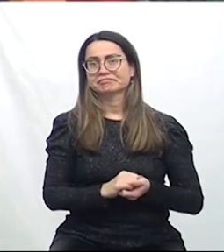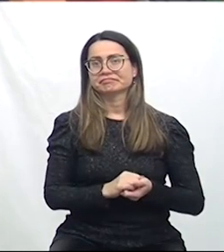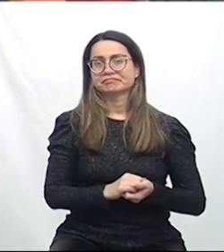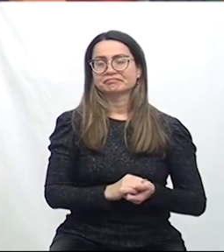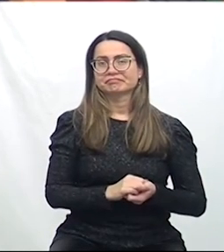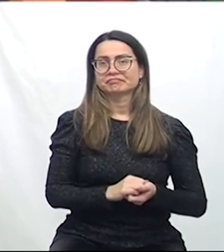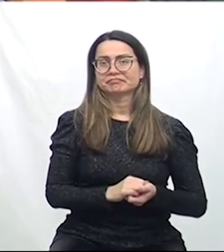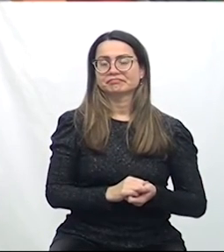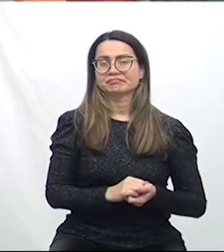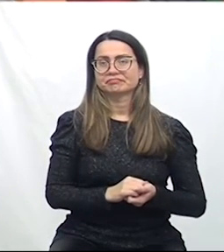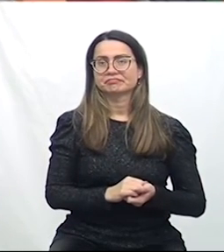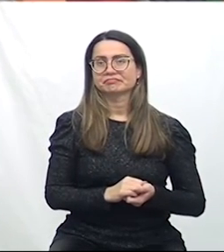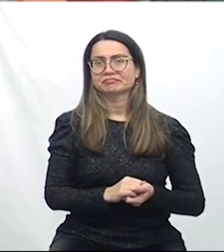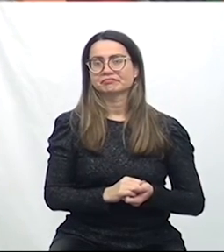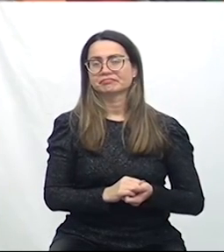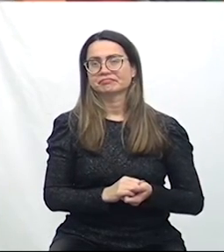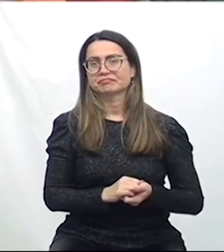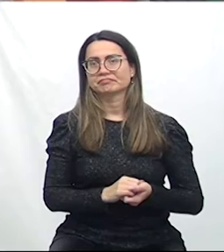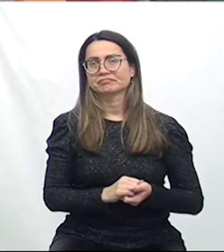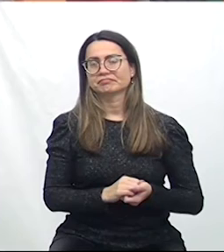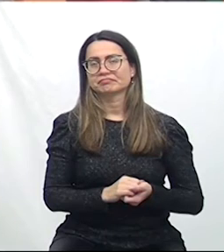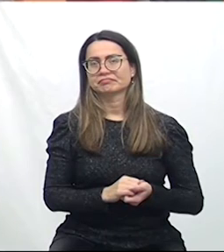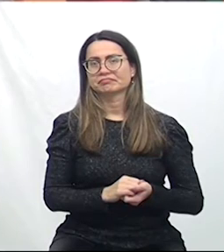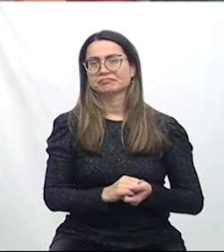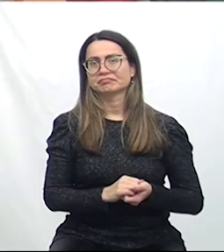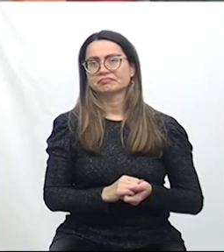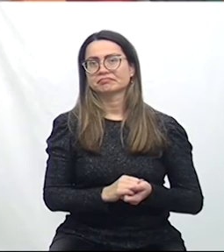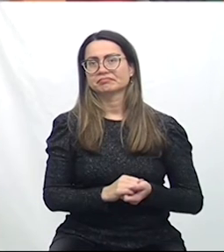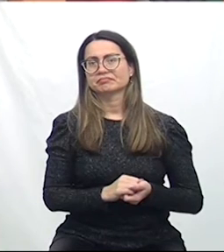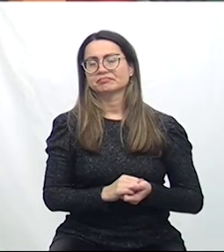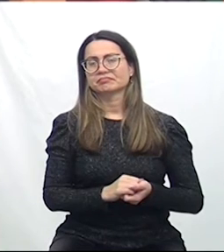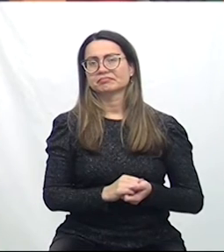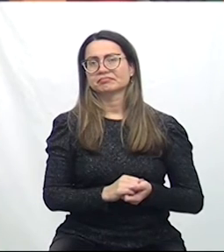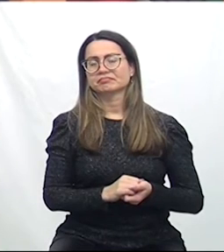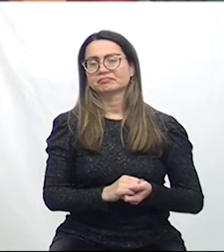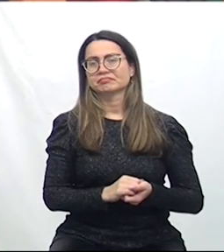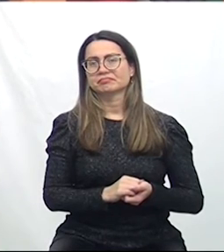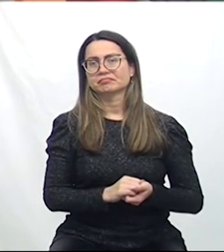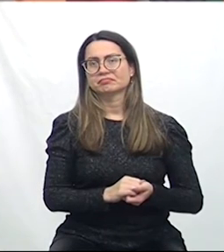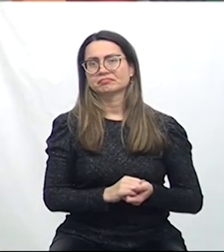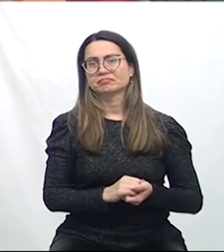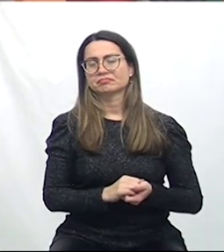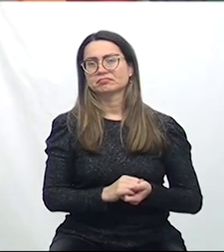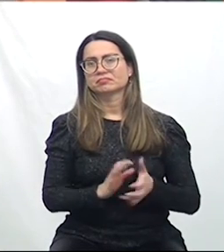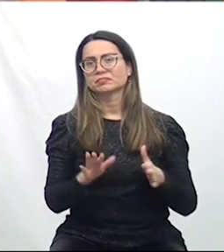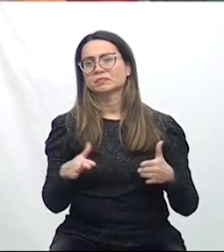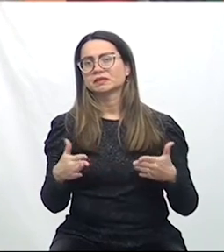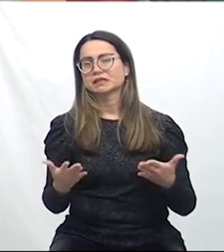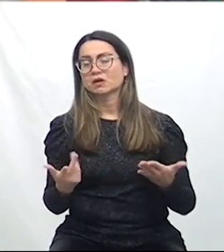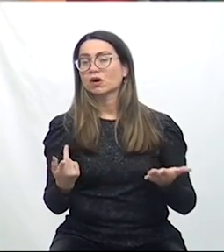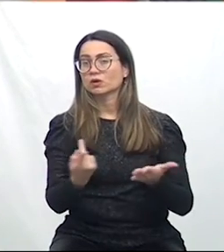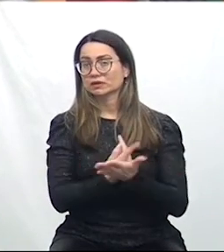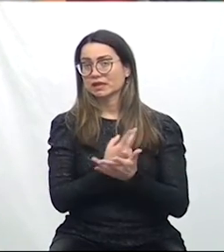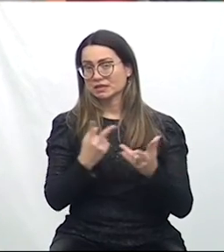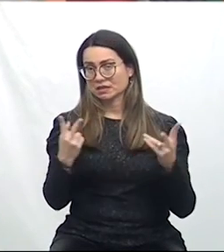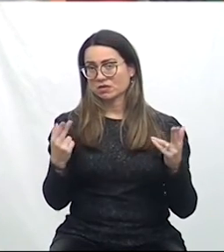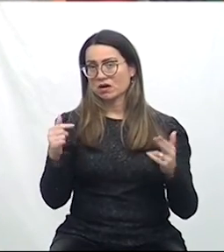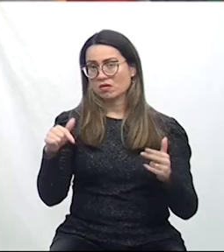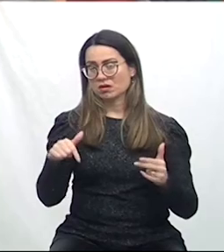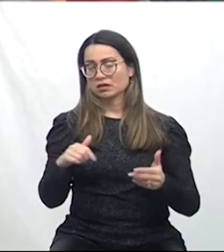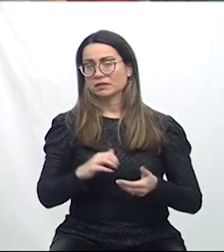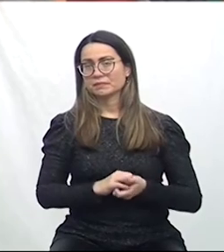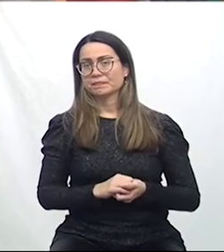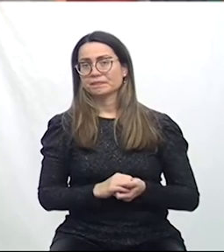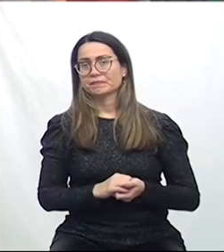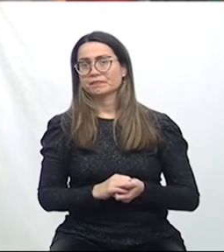Só usa o local, tira daqui e tal, tal, como acontece nas outras comunidades aqui. Não é muito diferente. Então, na verdade, o que a